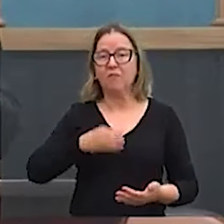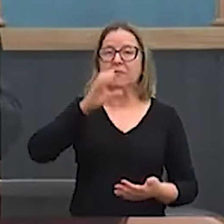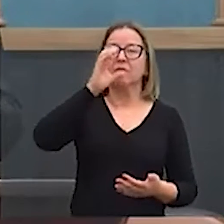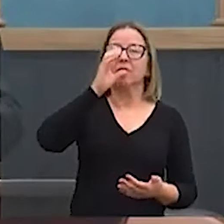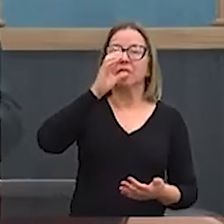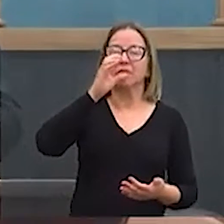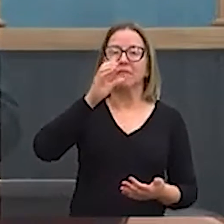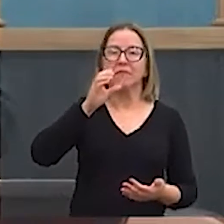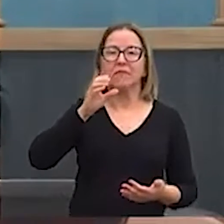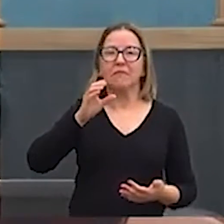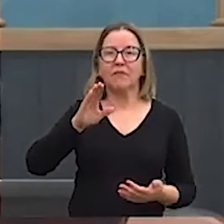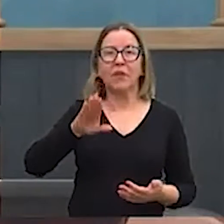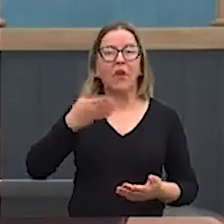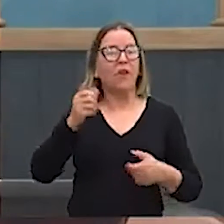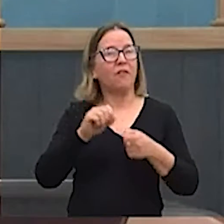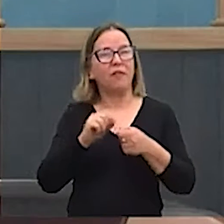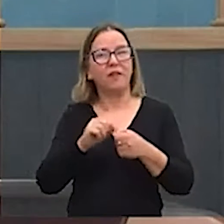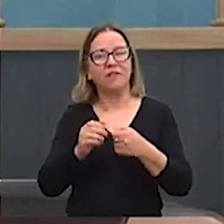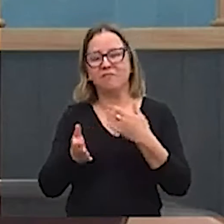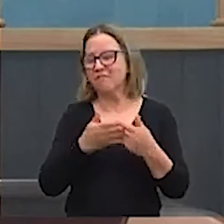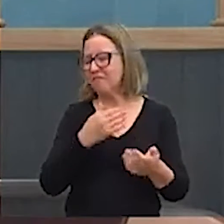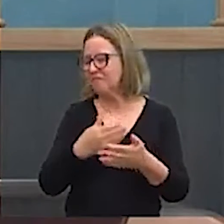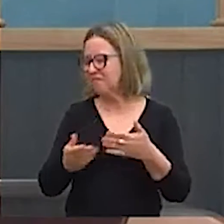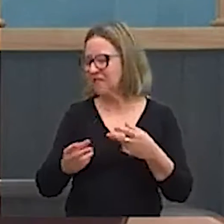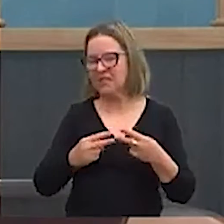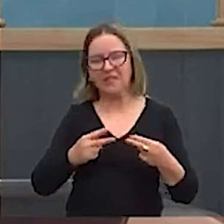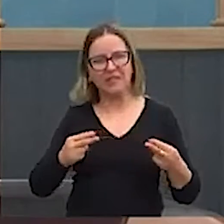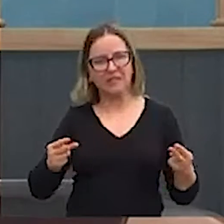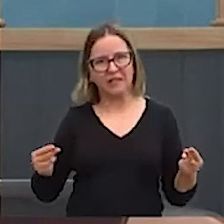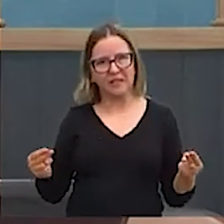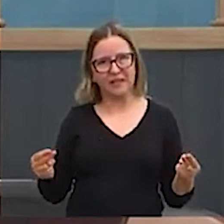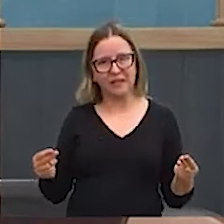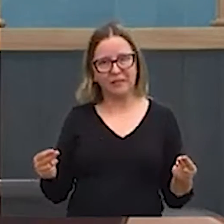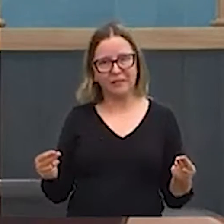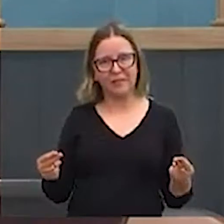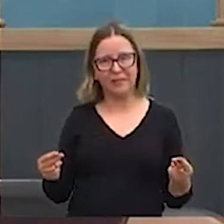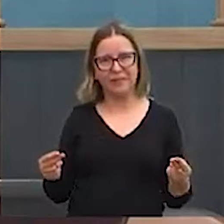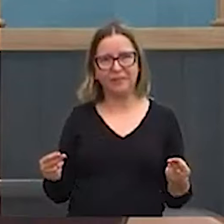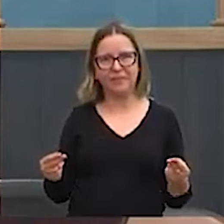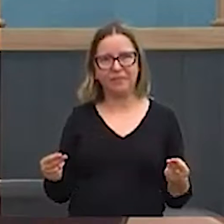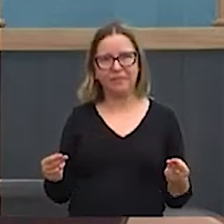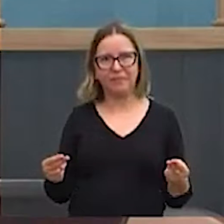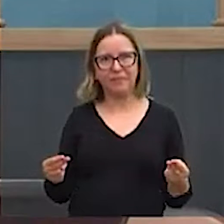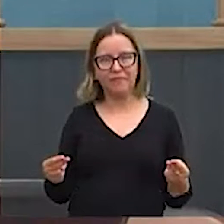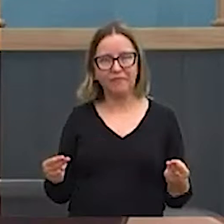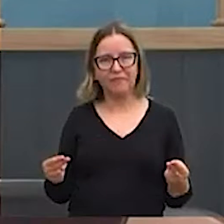bebais, ou façais outra coisa qualquer,